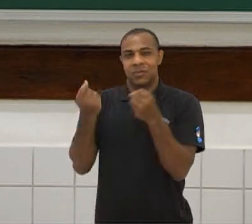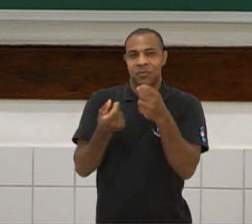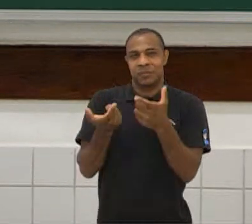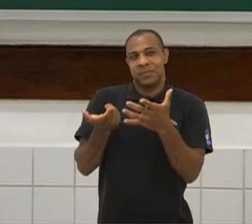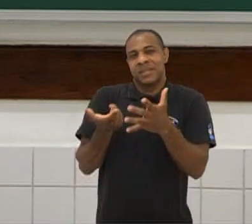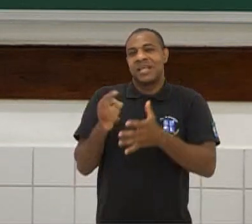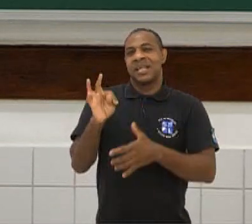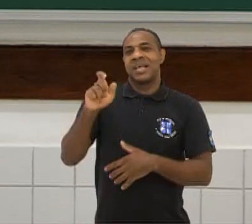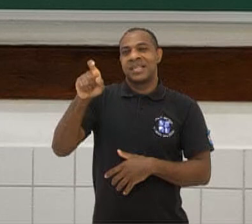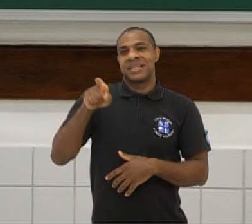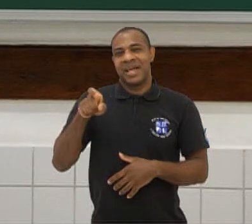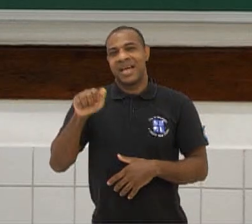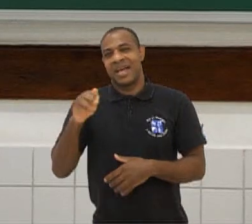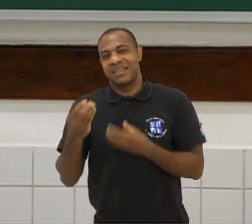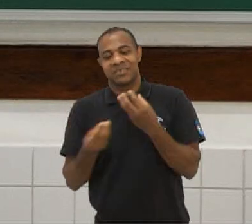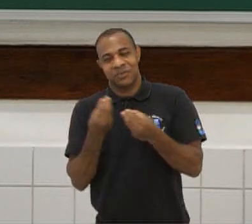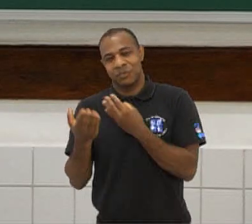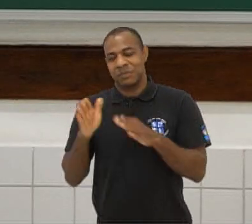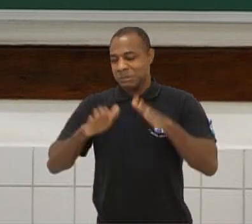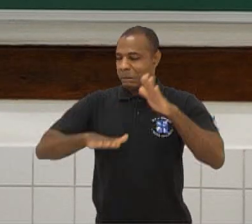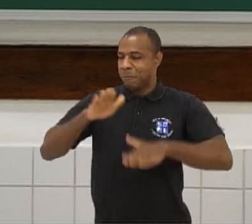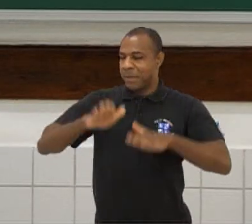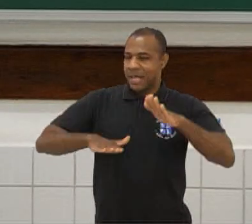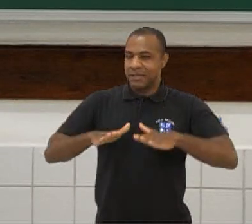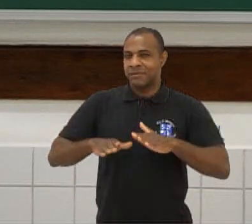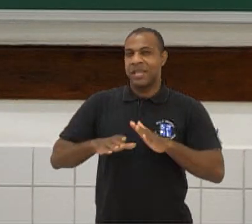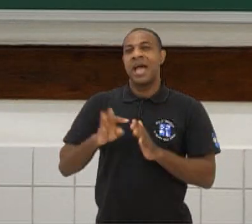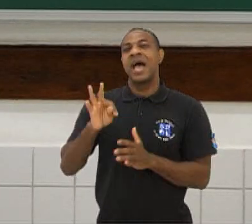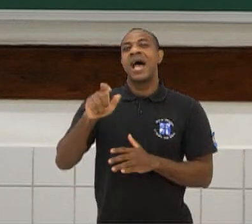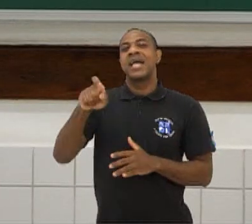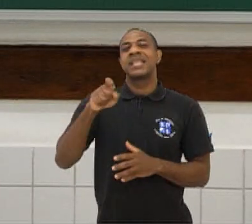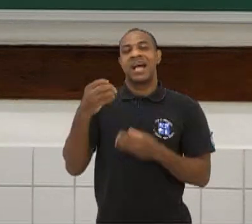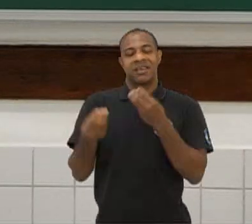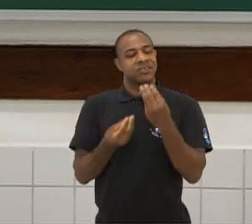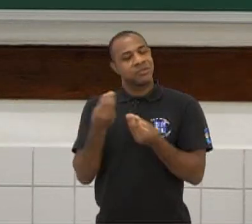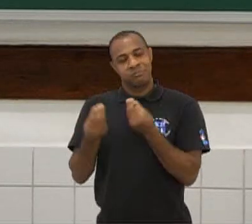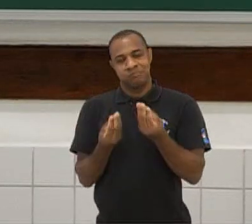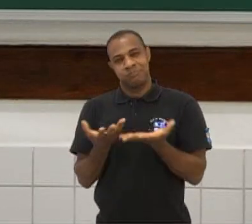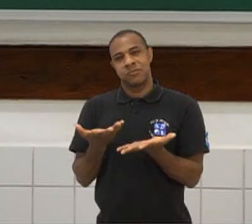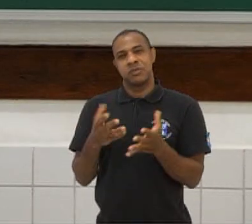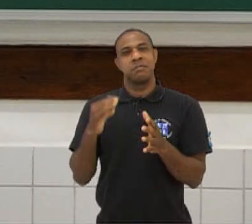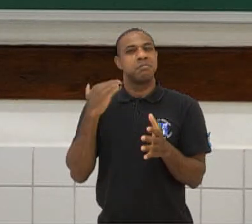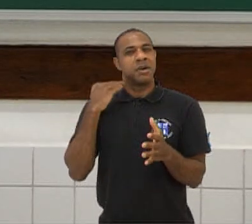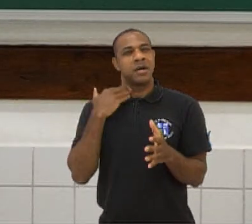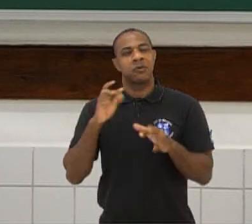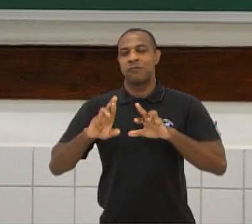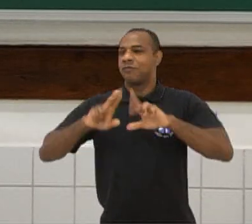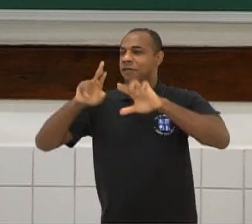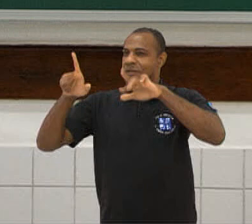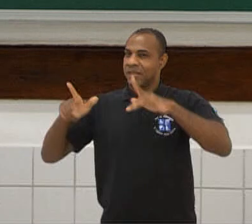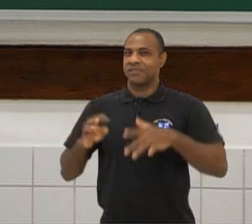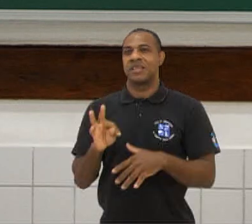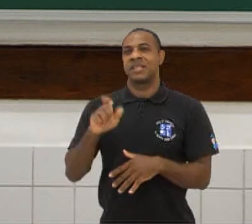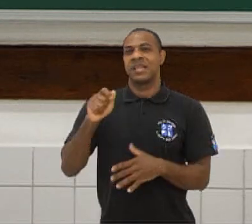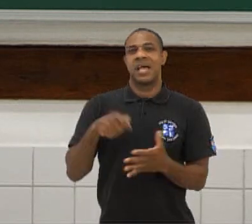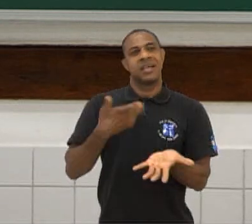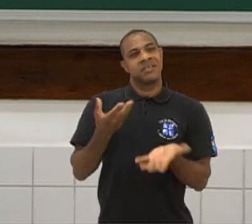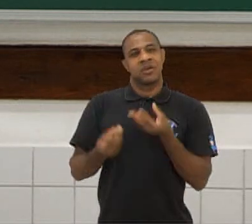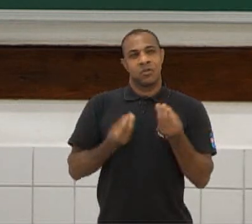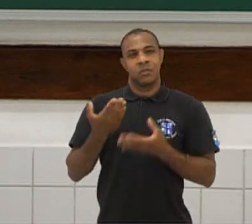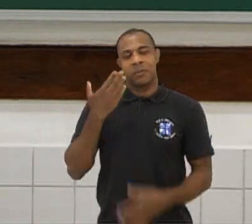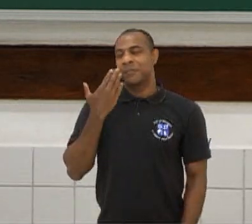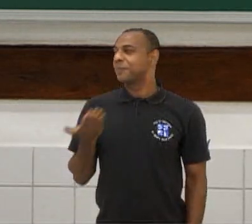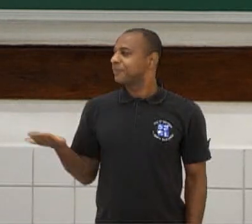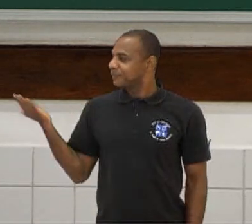tá? Varia de banco para banco, etc. Né? Se tiver curiosidade, é perguntado para alguém que tem conta no banco. Vamos lá ver qual que é a